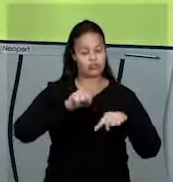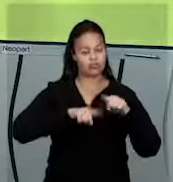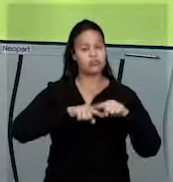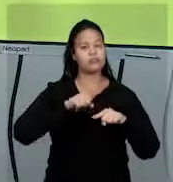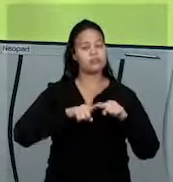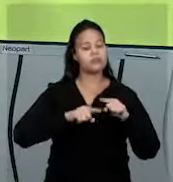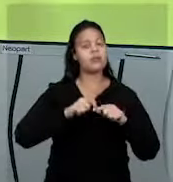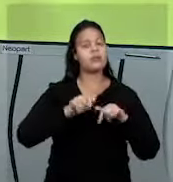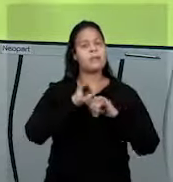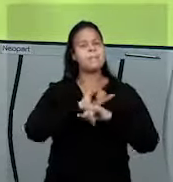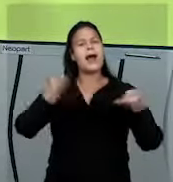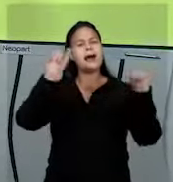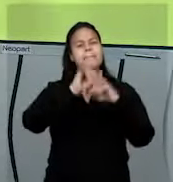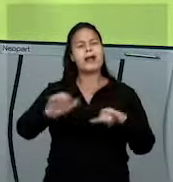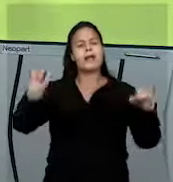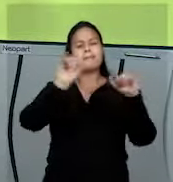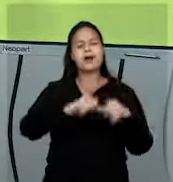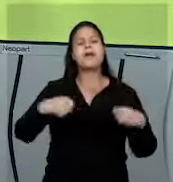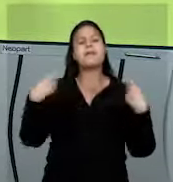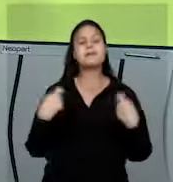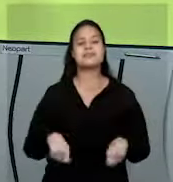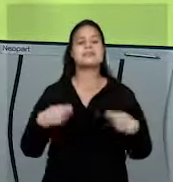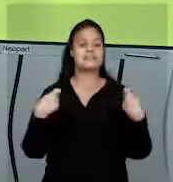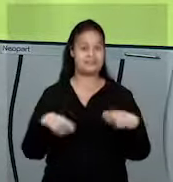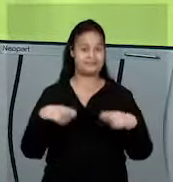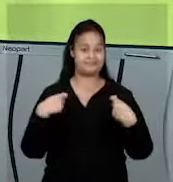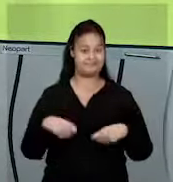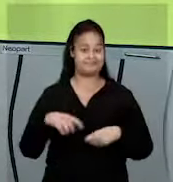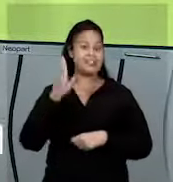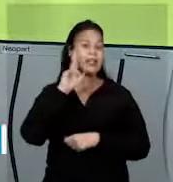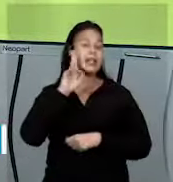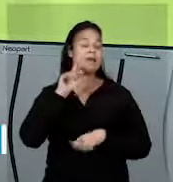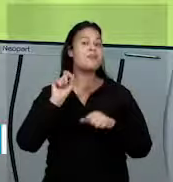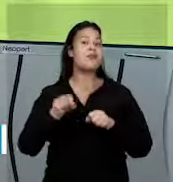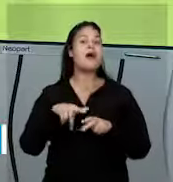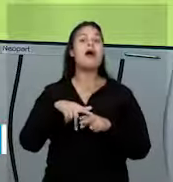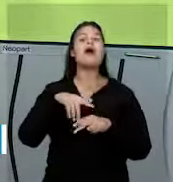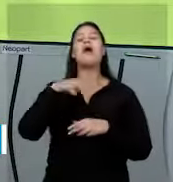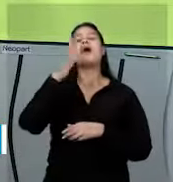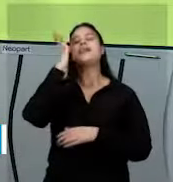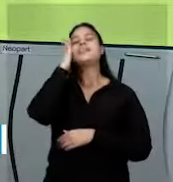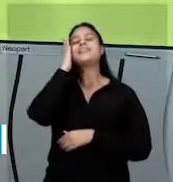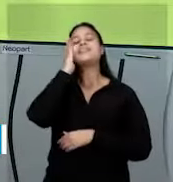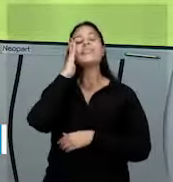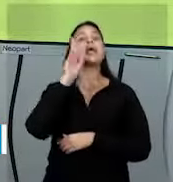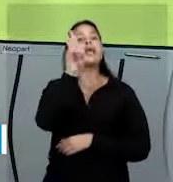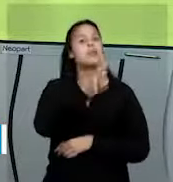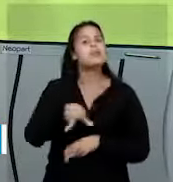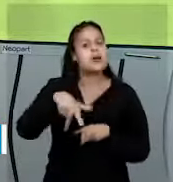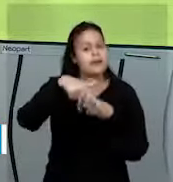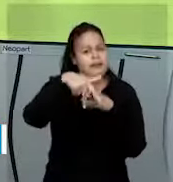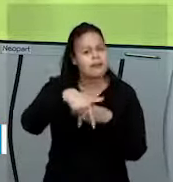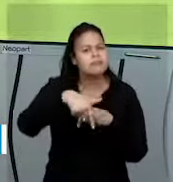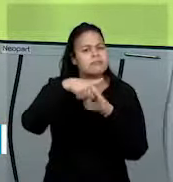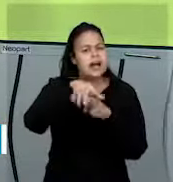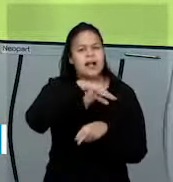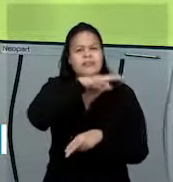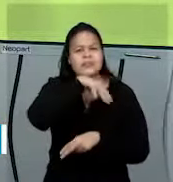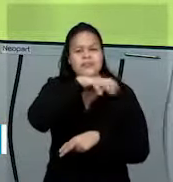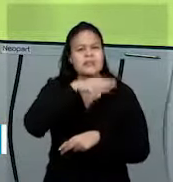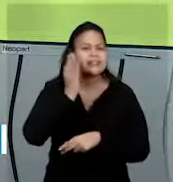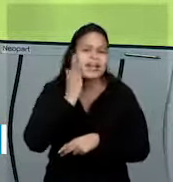fazer a propaganda dessa máquina a vapor. Então ele se lembrou dos cavalos e ele fez a seguinte